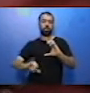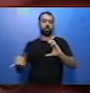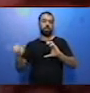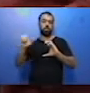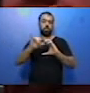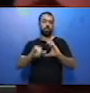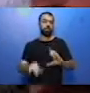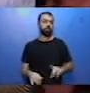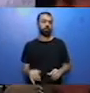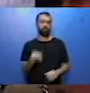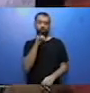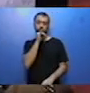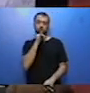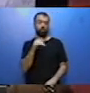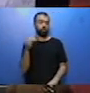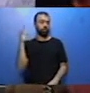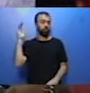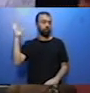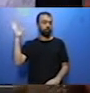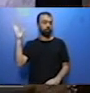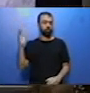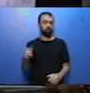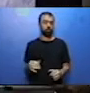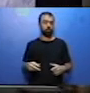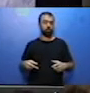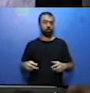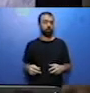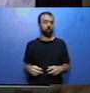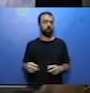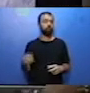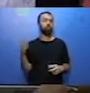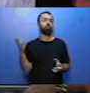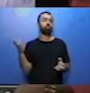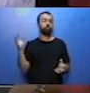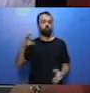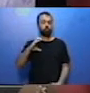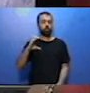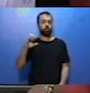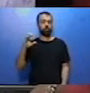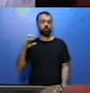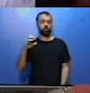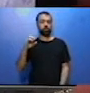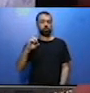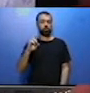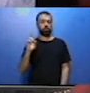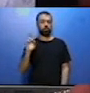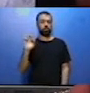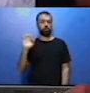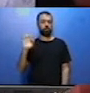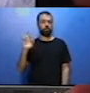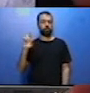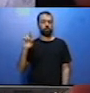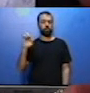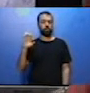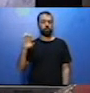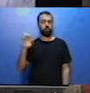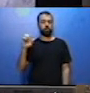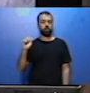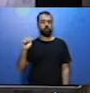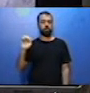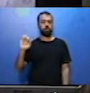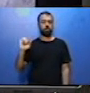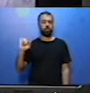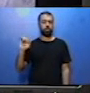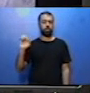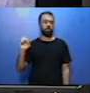dos carboidratos nós temos cereais quem são o arroz o milho o macarrão